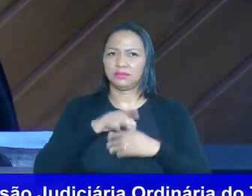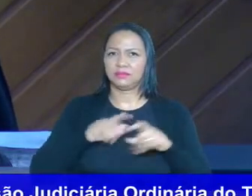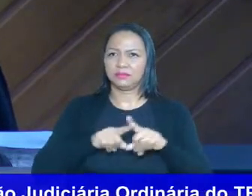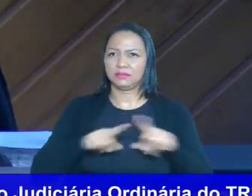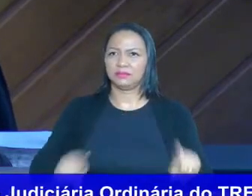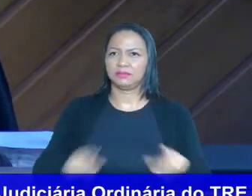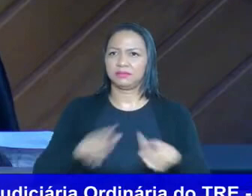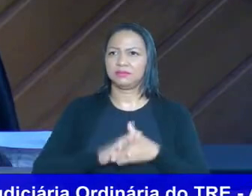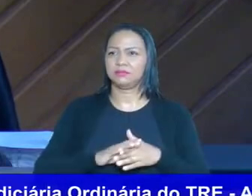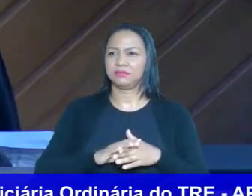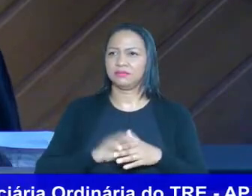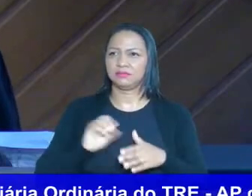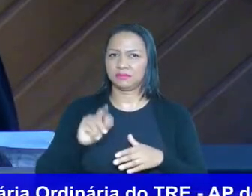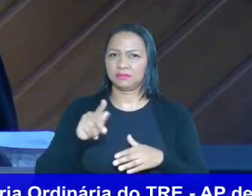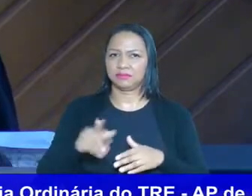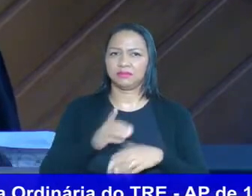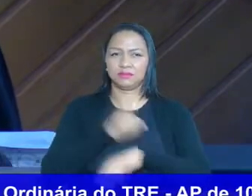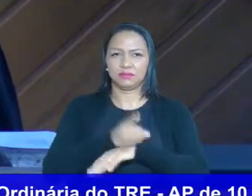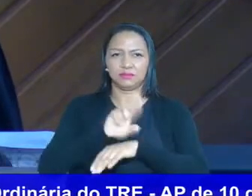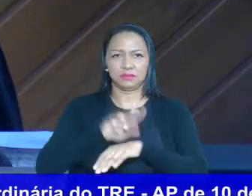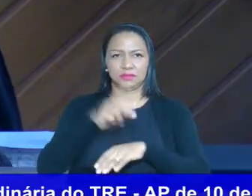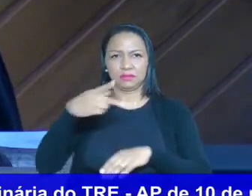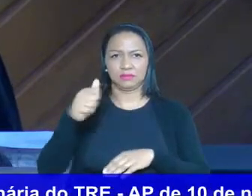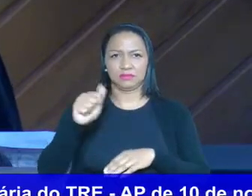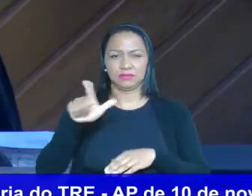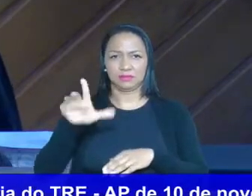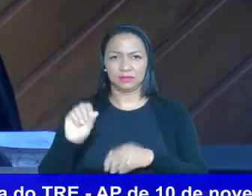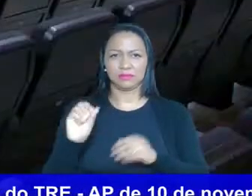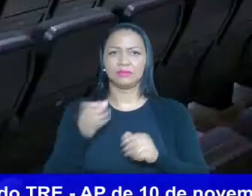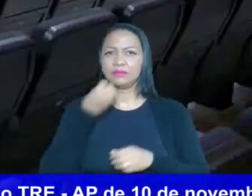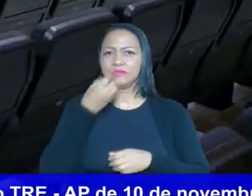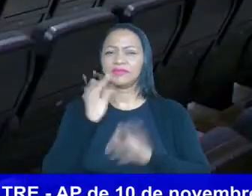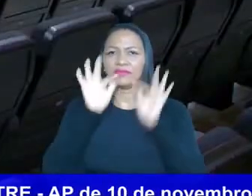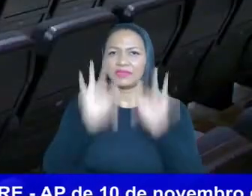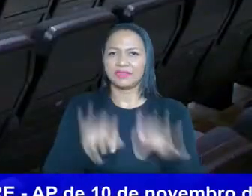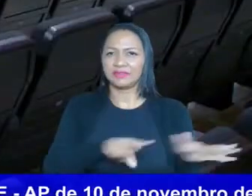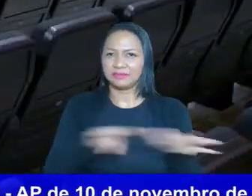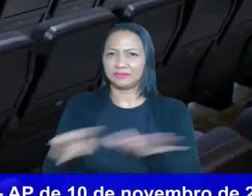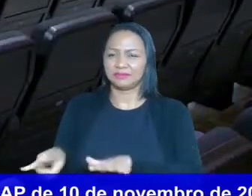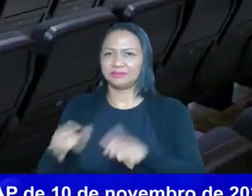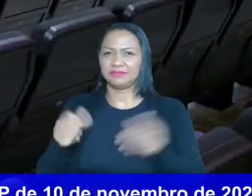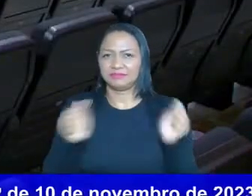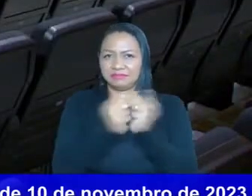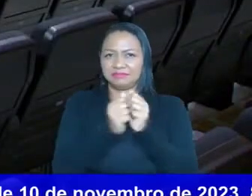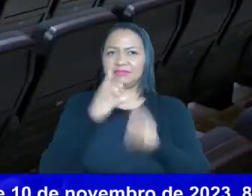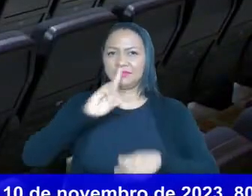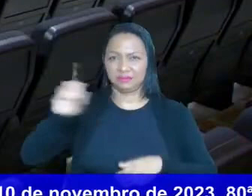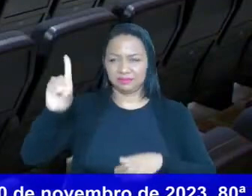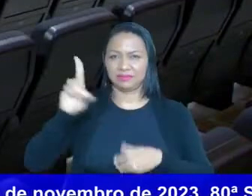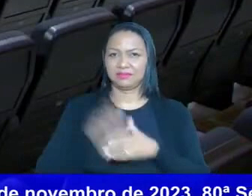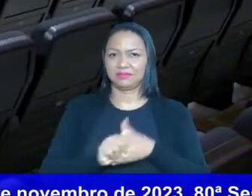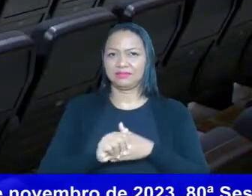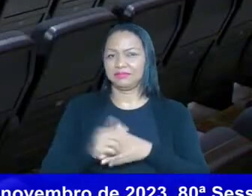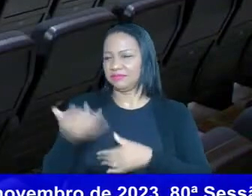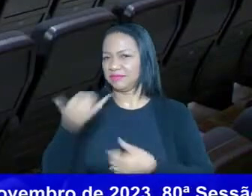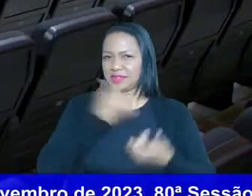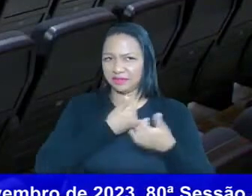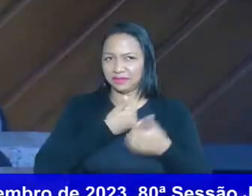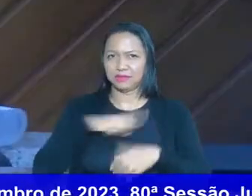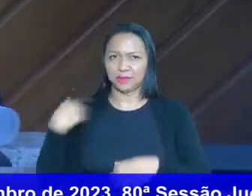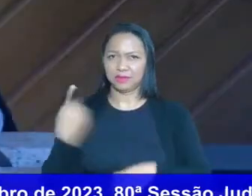tá tudo bem. Doutor Paulo, então, bom final de semana, vá com Deus, tá bom? Qualquer coisa, avisa para nós